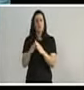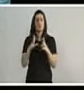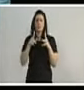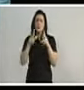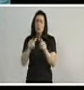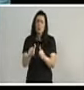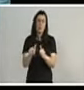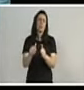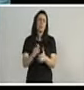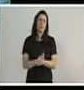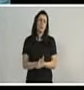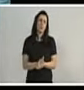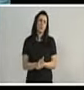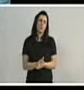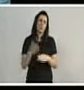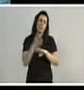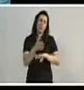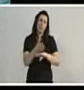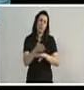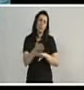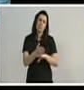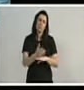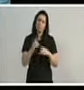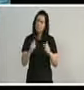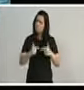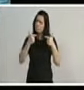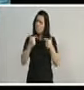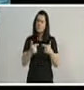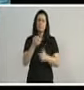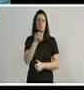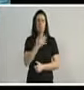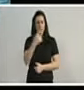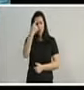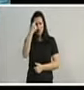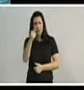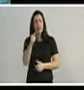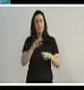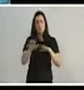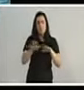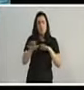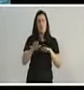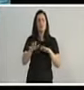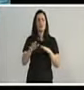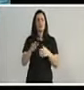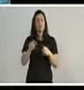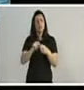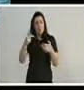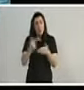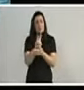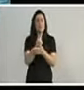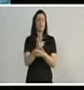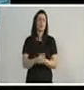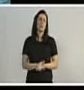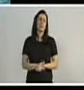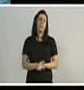aqueles que lá estiveram na está indo bem através desse tipo de união de idéias de mobilização de promoção de eventos aí a